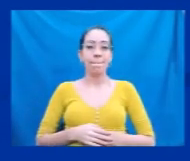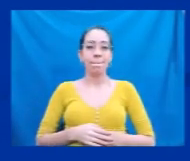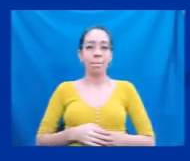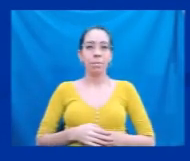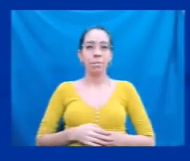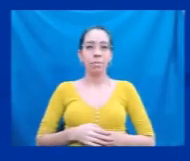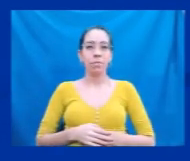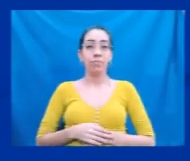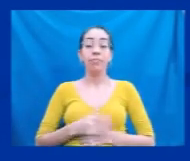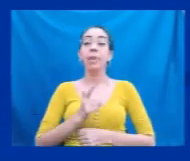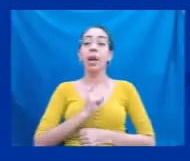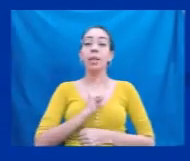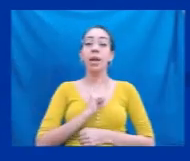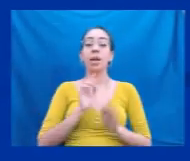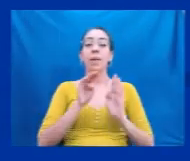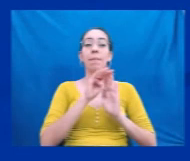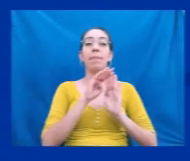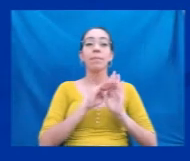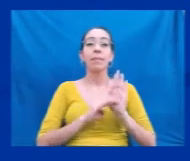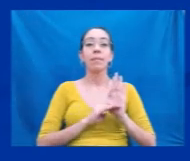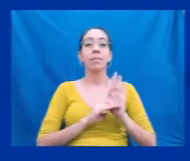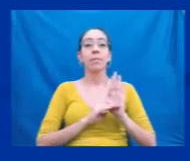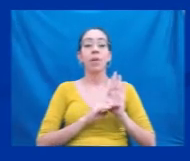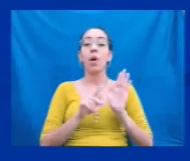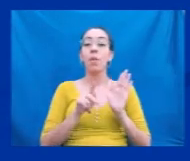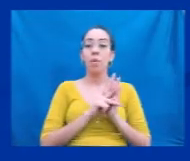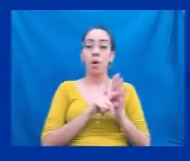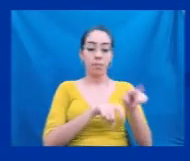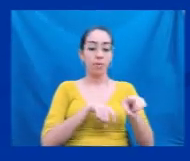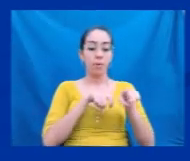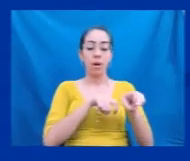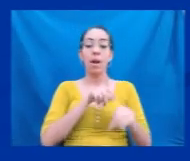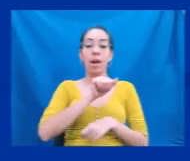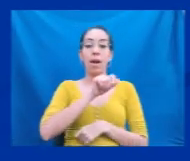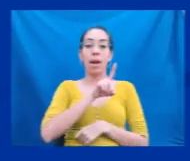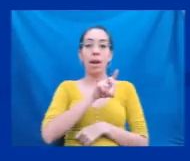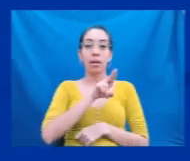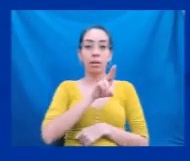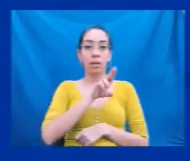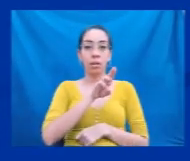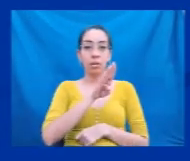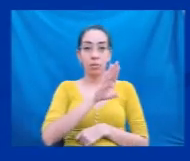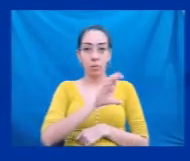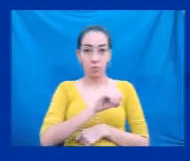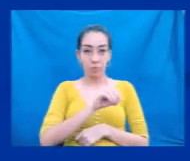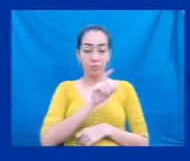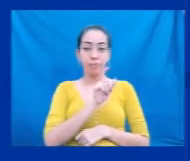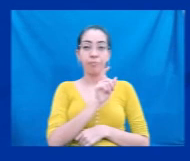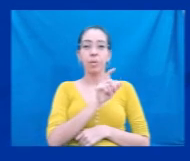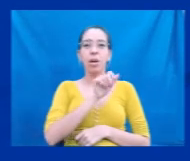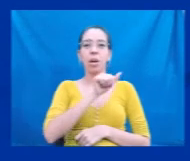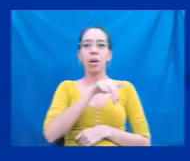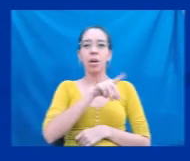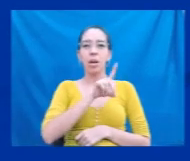Então, os dados da Associação Nacional para a Difusão de Adubos, que é a ANDA, o nitrato de amônio é muito usado na elaboração de